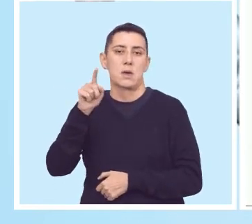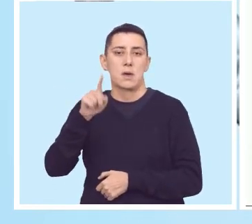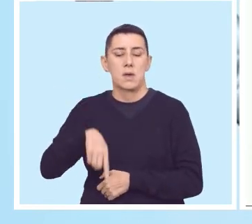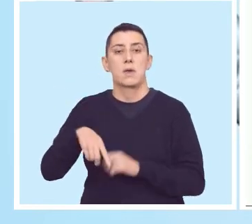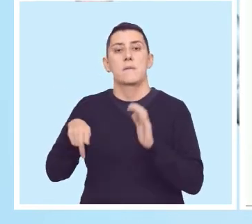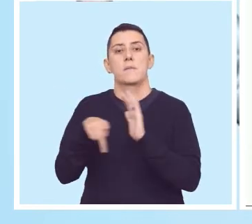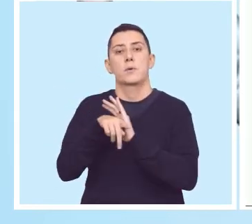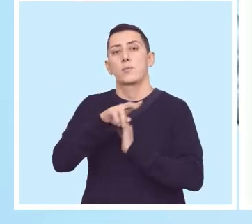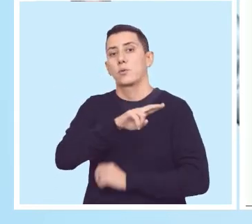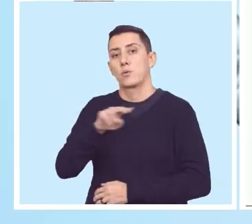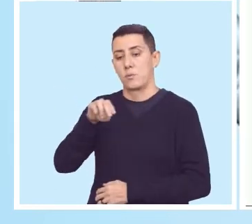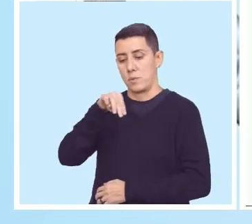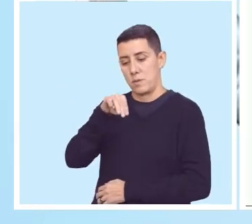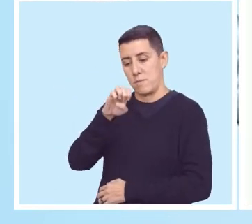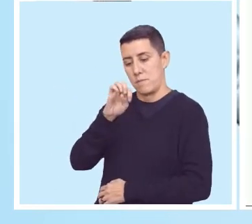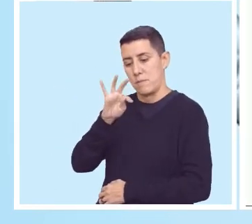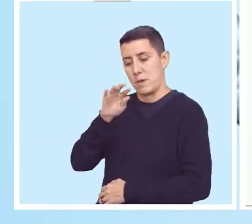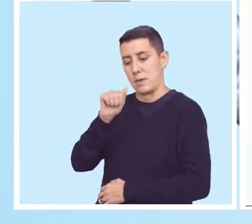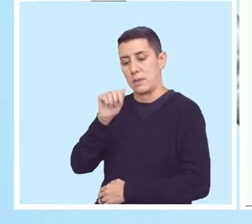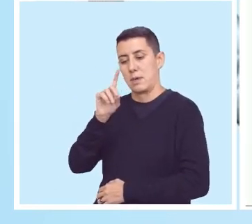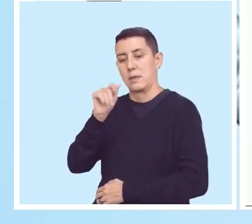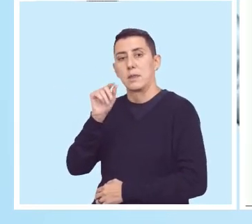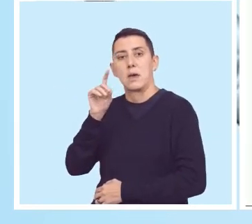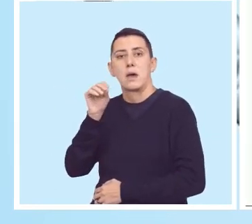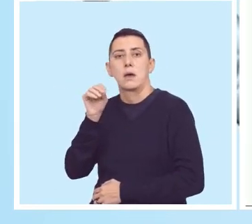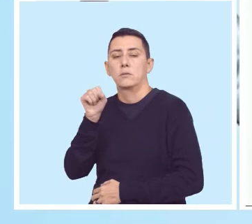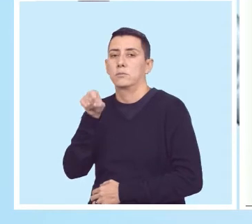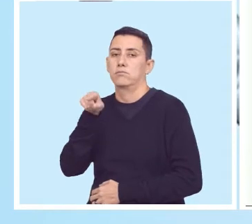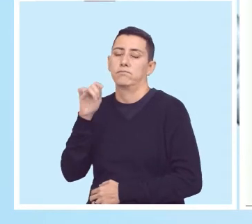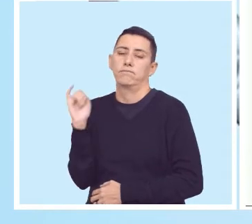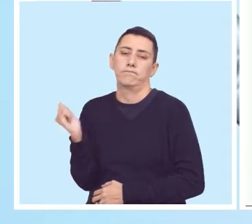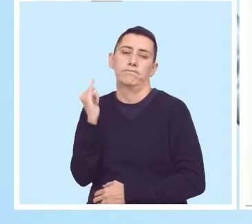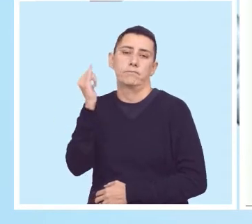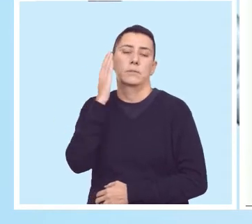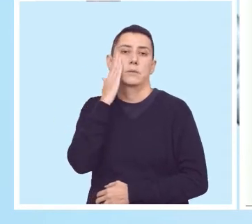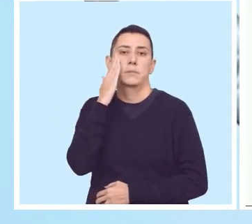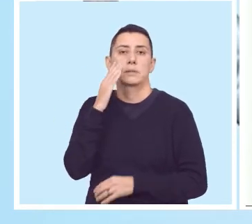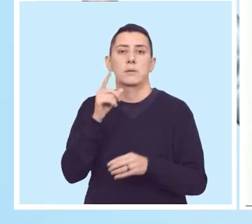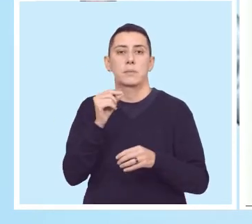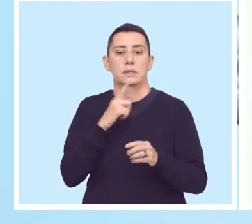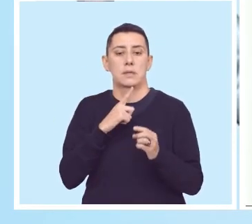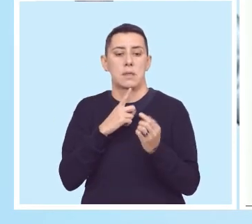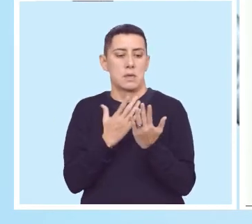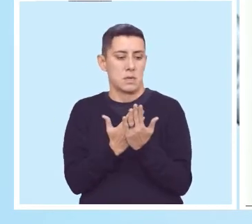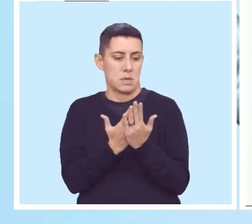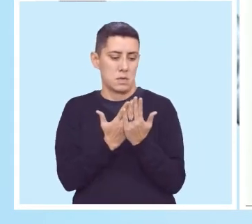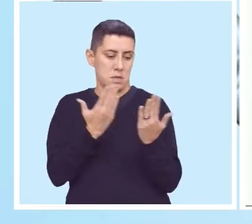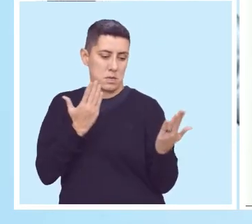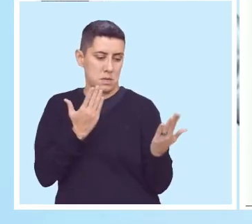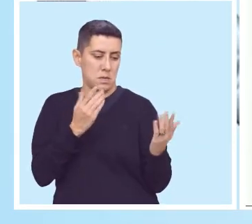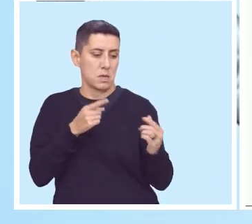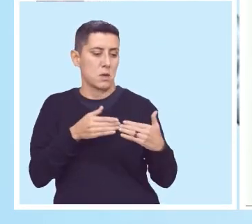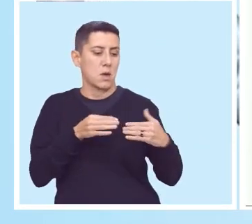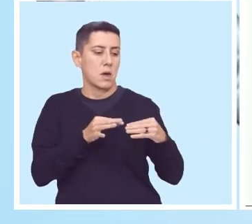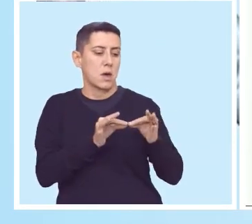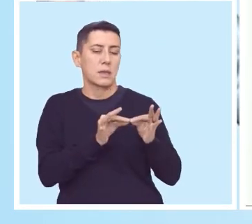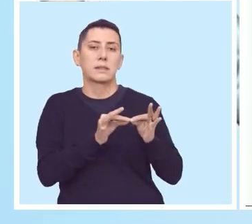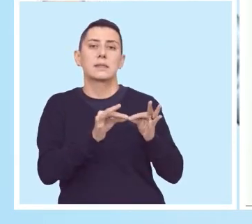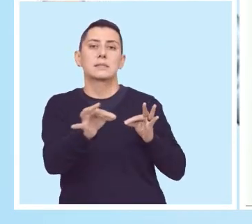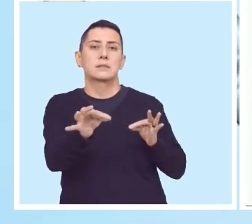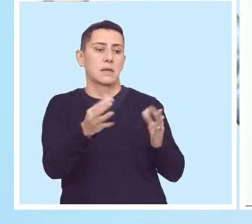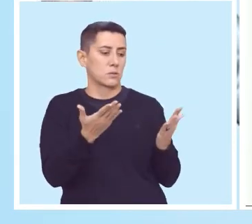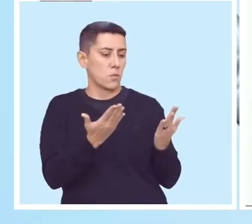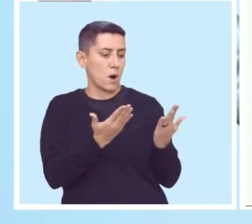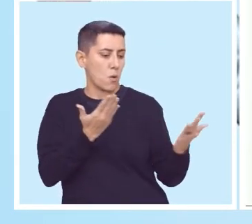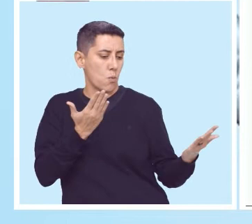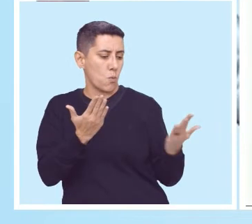para que seja possível verificar a distância entre 2 imagens. Ao verificar essa distância entre